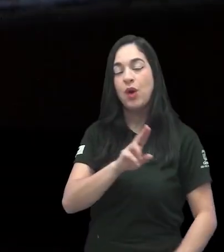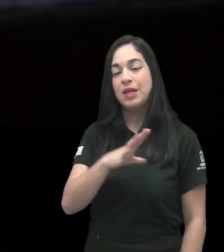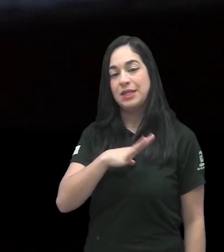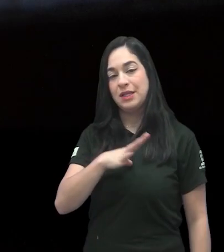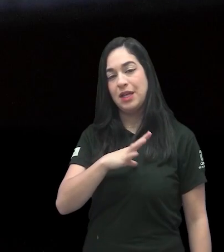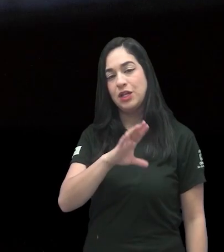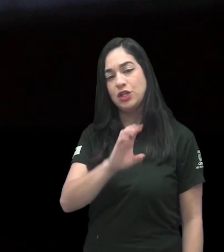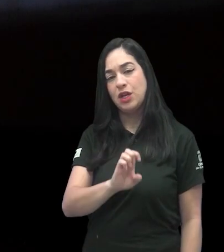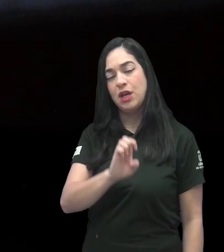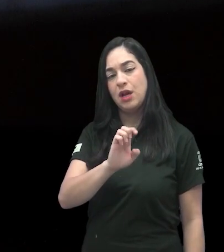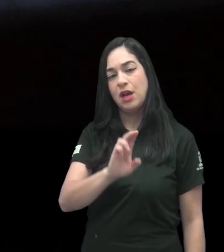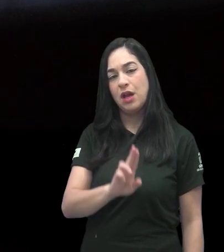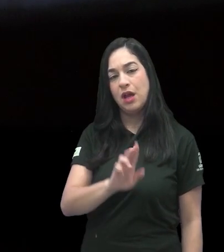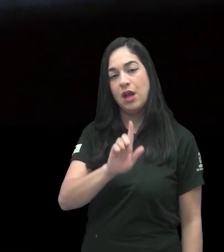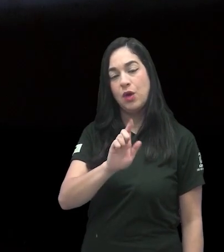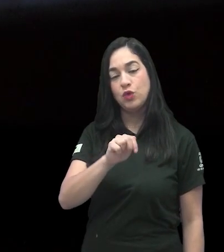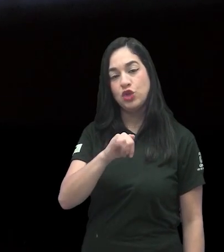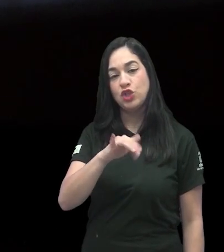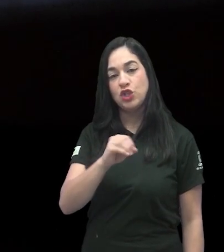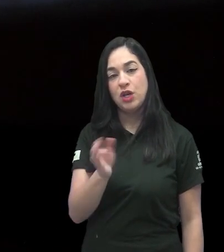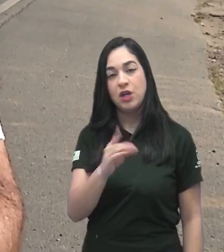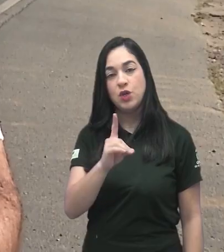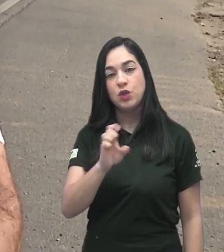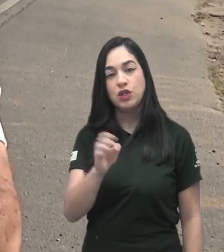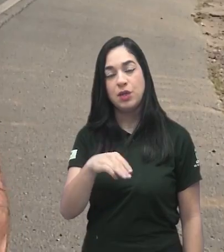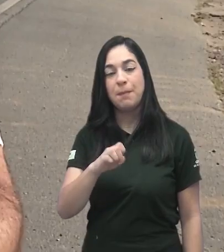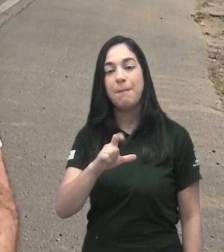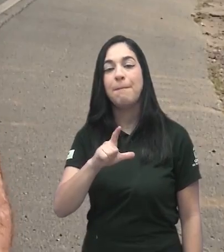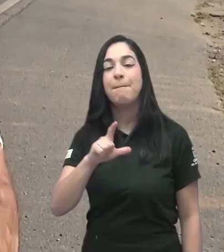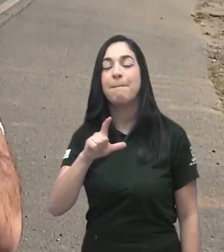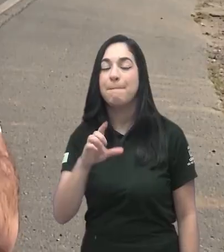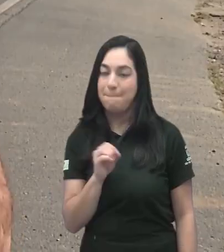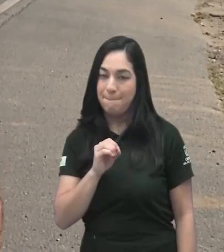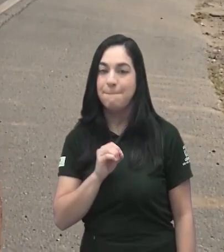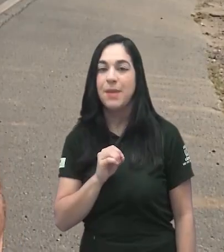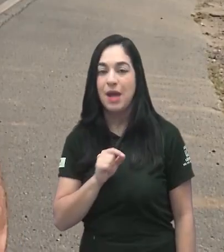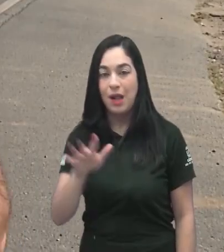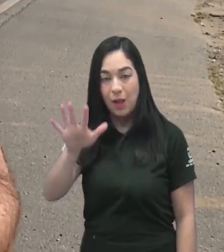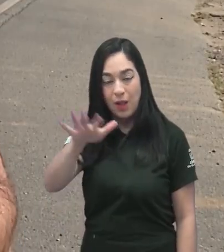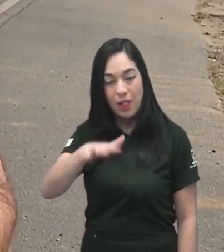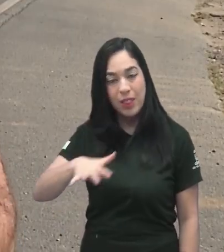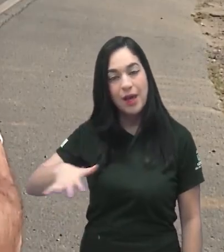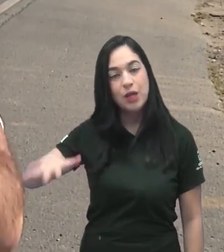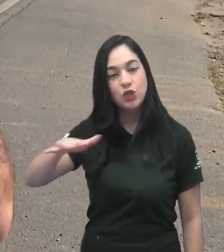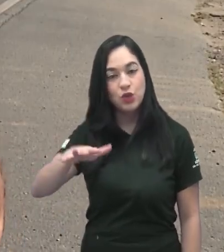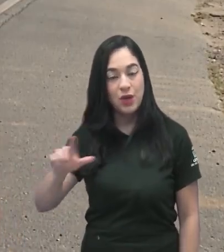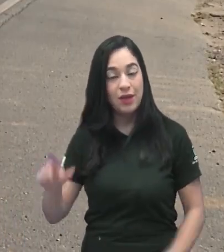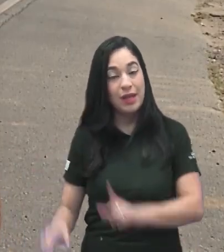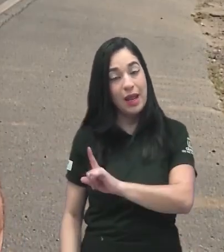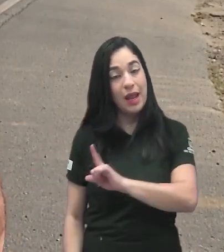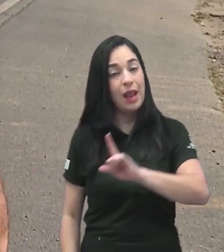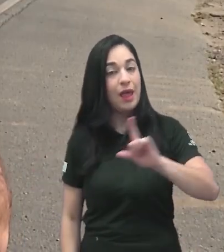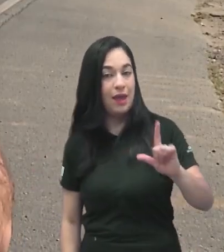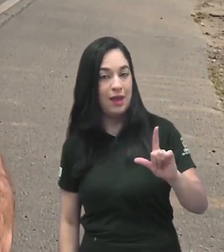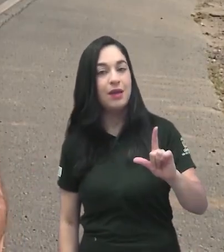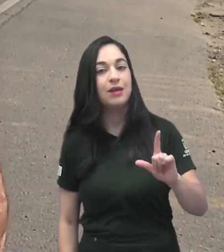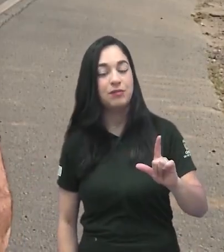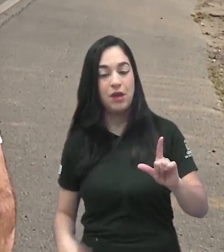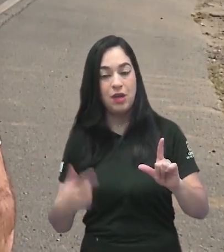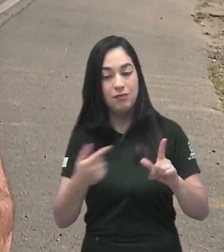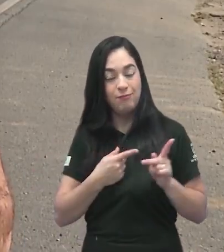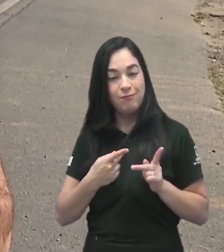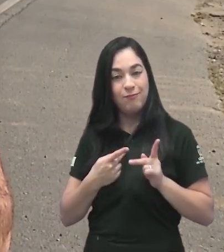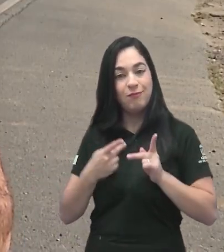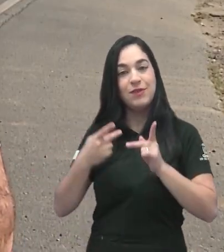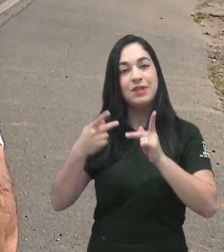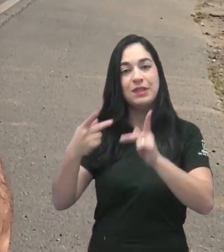até Eugênio de Melo, na Zona Leste. De distrito para distrito, a nossa viagem cruza a cidade e segue até